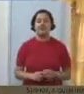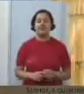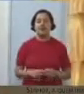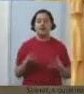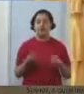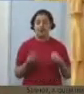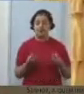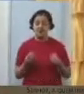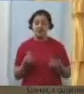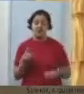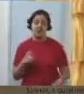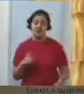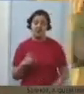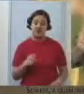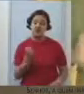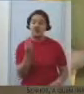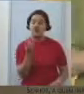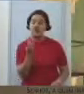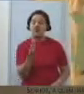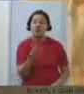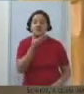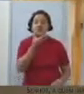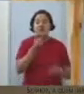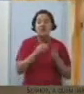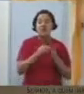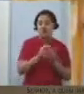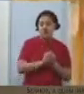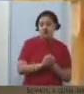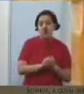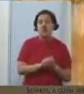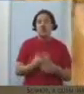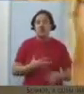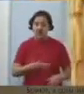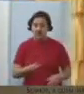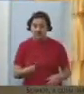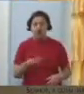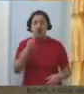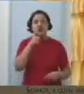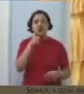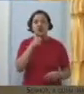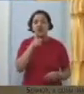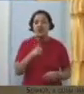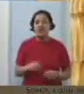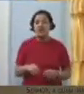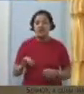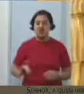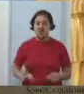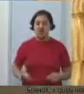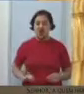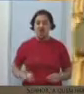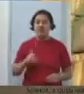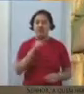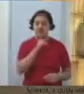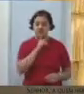E muitas vezes, quantos maridos, quantos filhos, quantas mulheres sofrem calados, mas